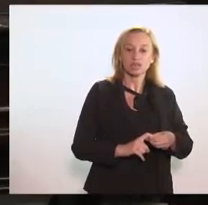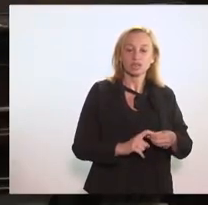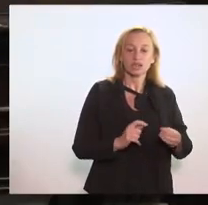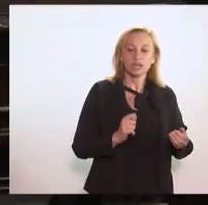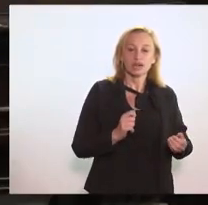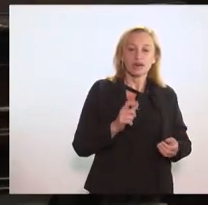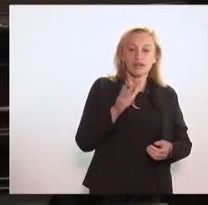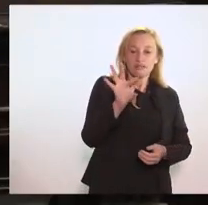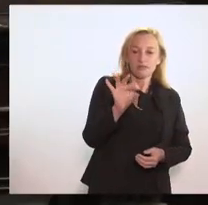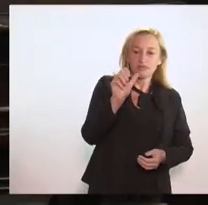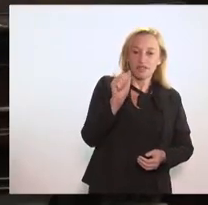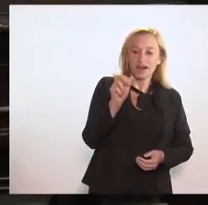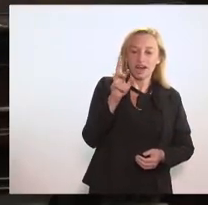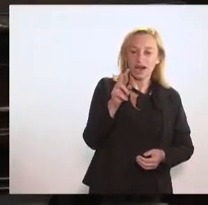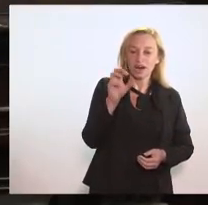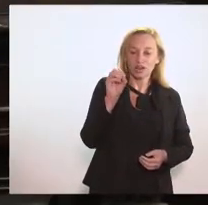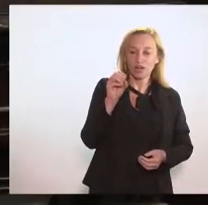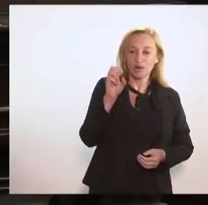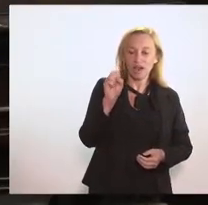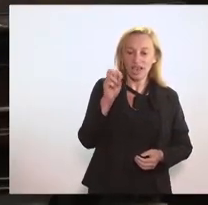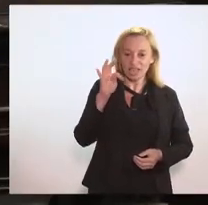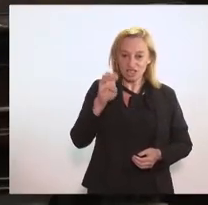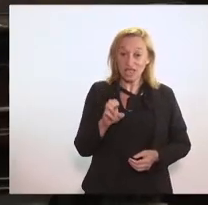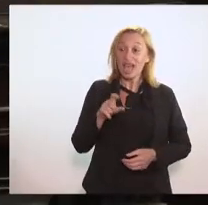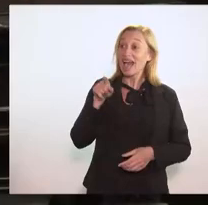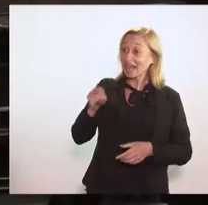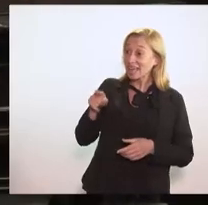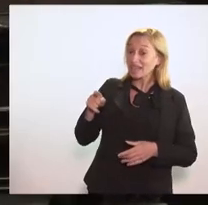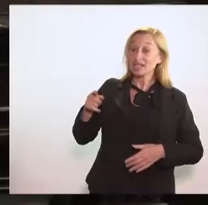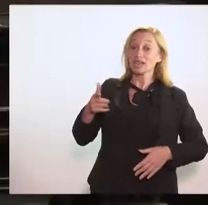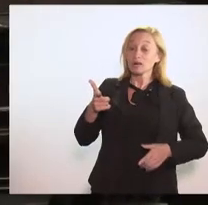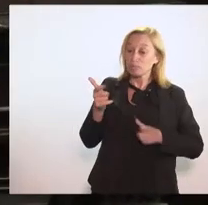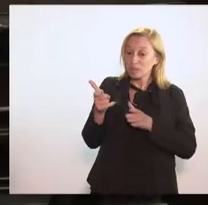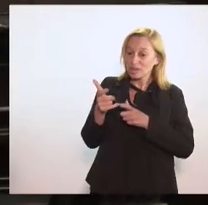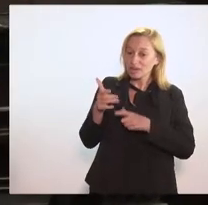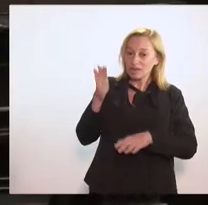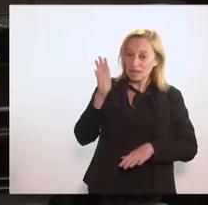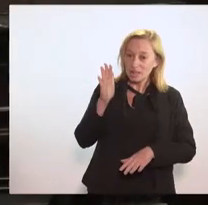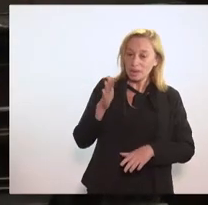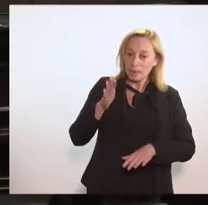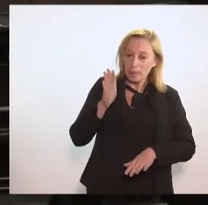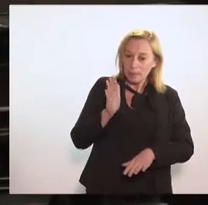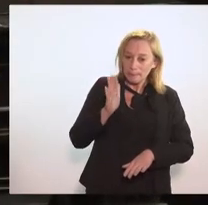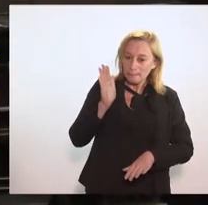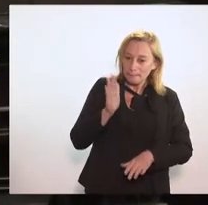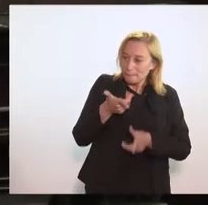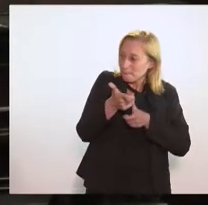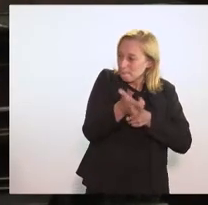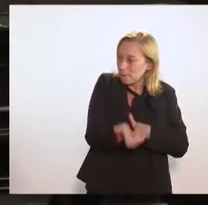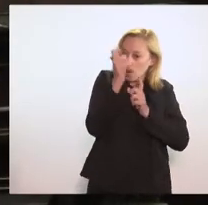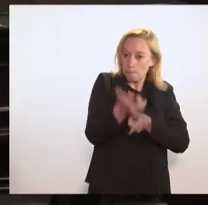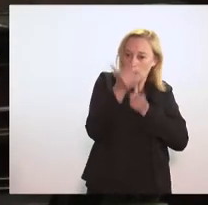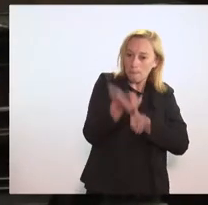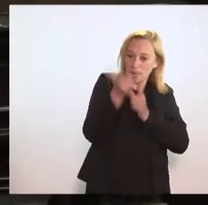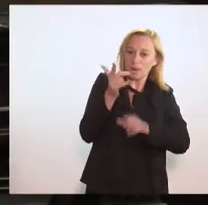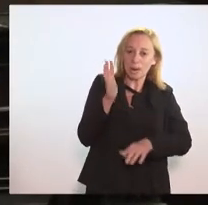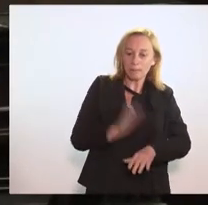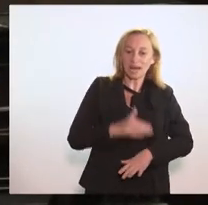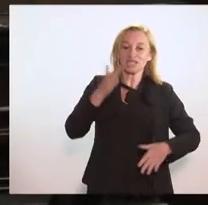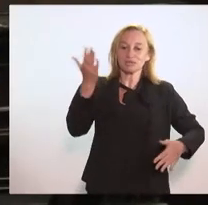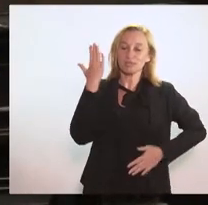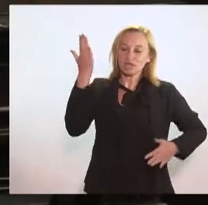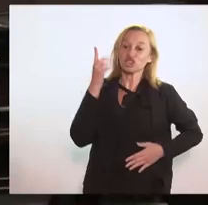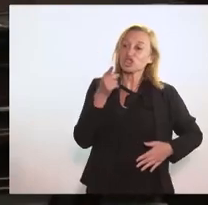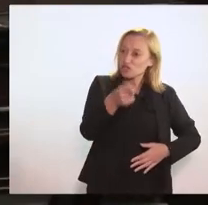faroeste para aquele policial que esterminar mais gansos mais bandidos que vossas excelências